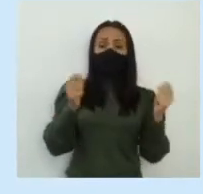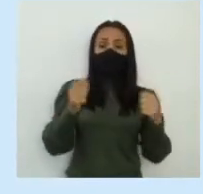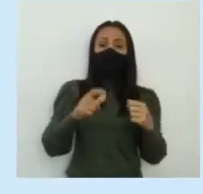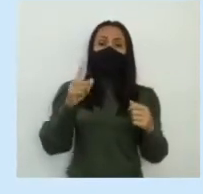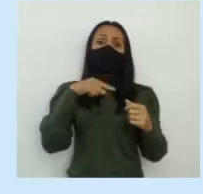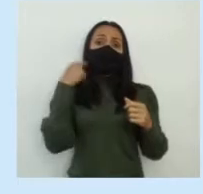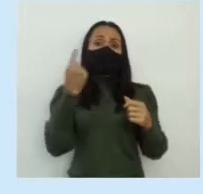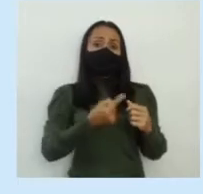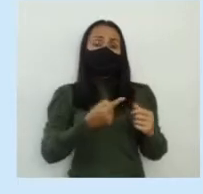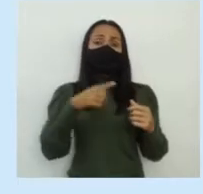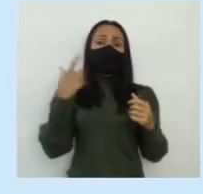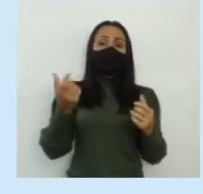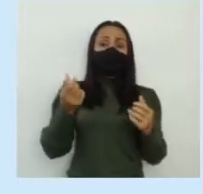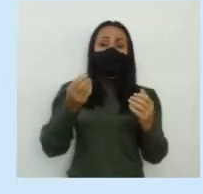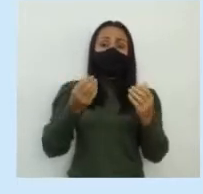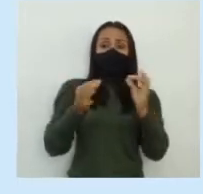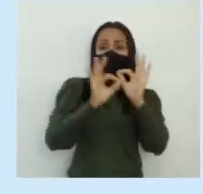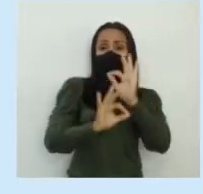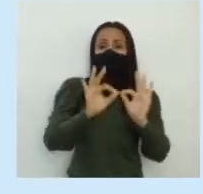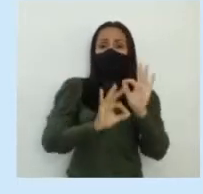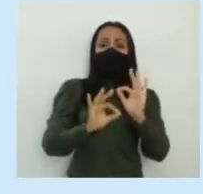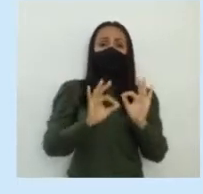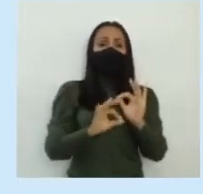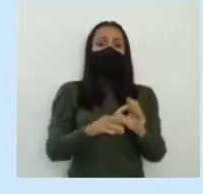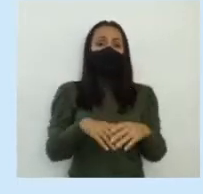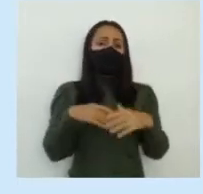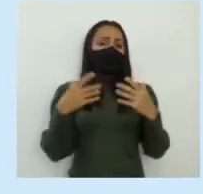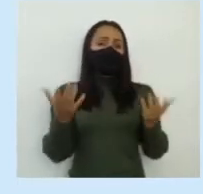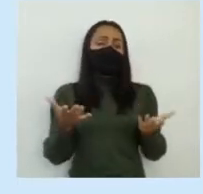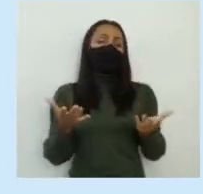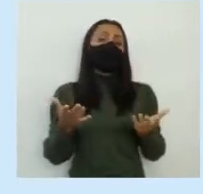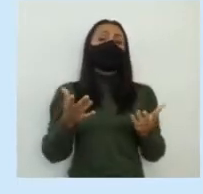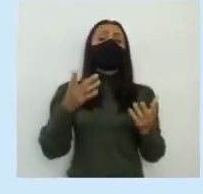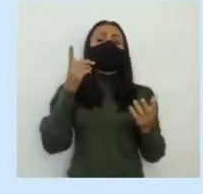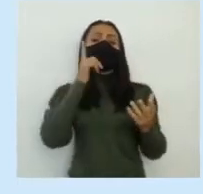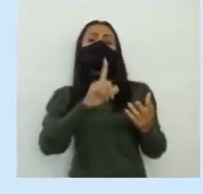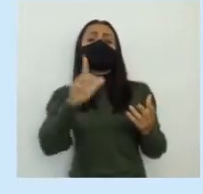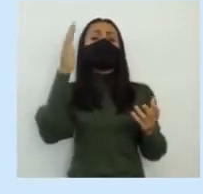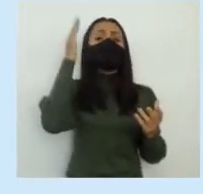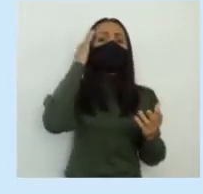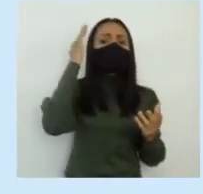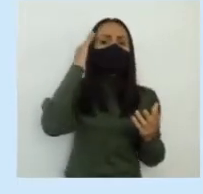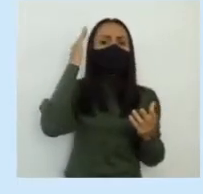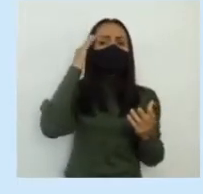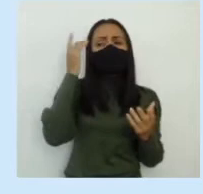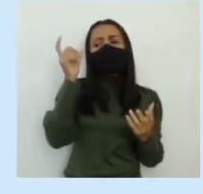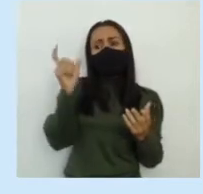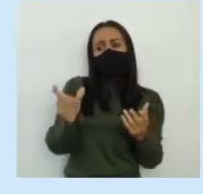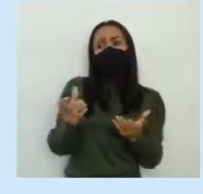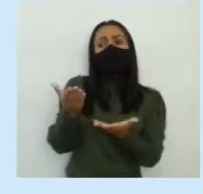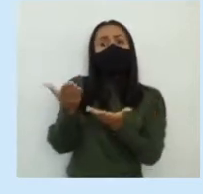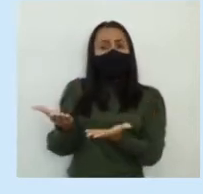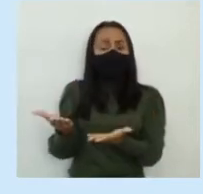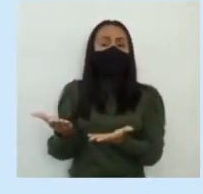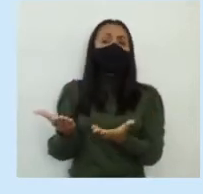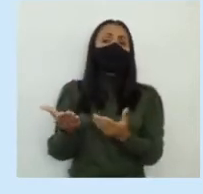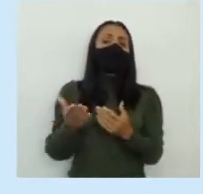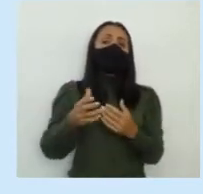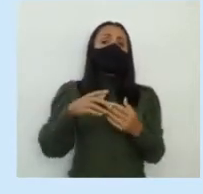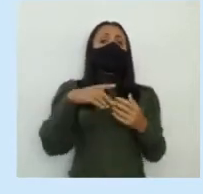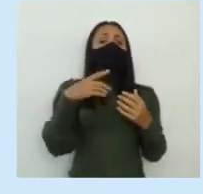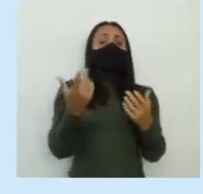falhas podem acontecer, mas se ela não teve nenhum ruído, se o destinatário conseguiu entender o que aquele emissor